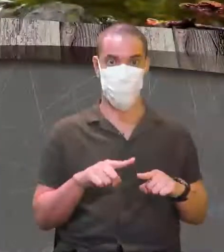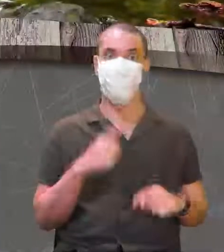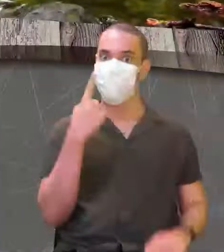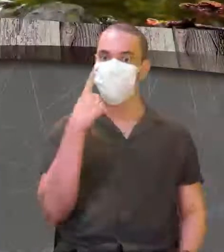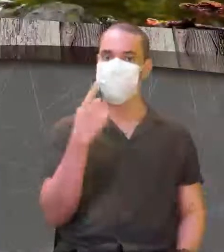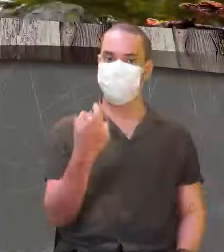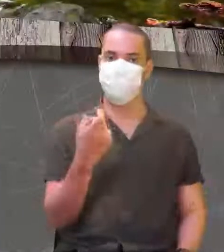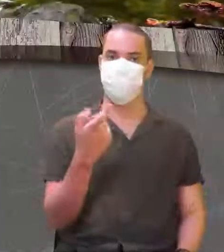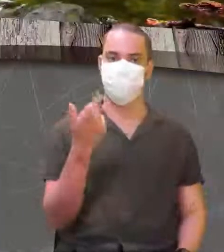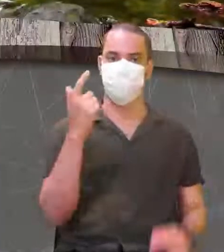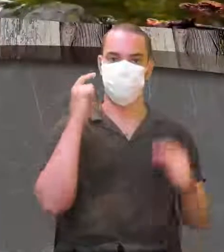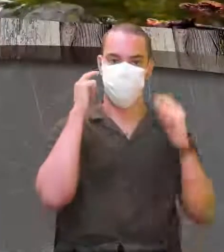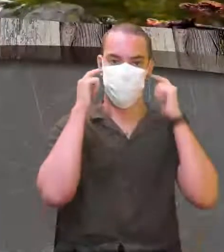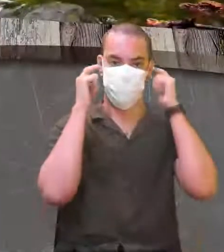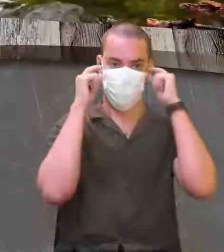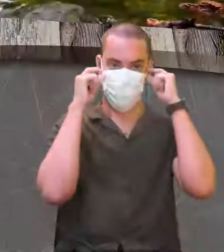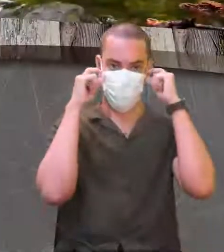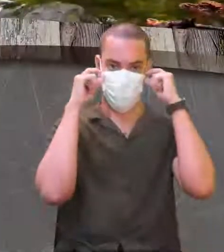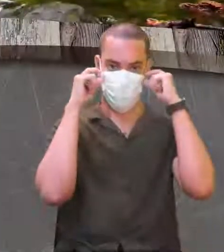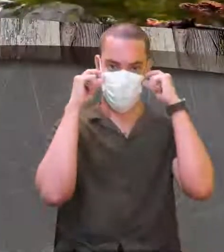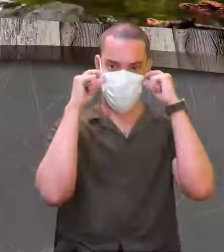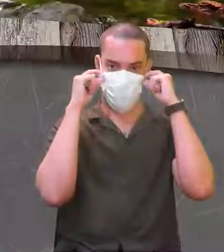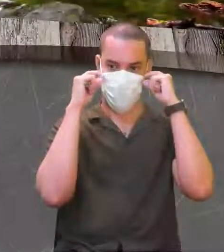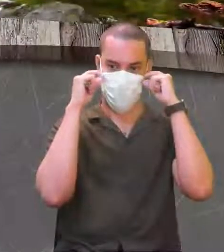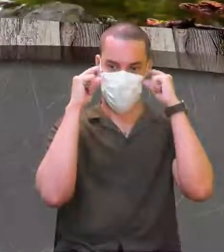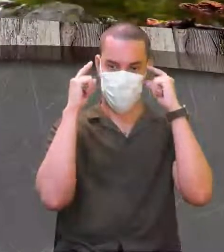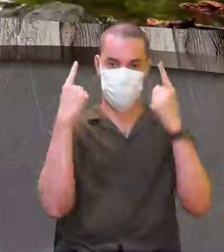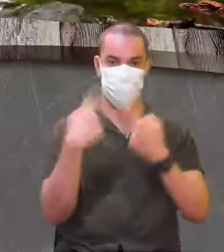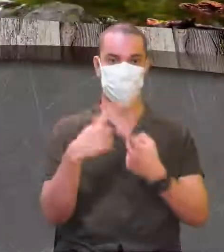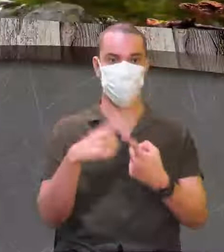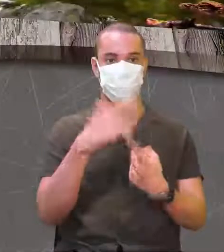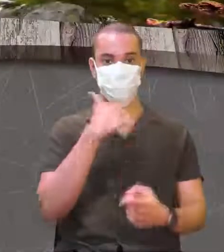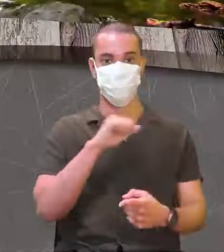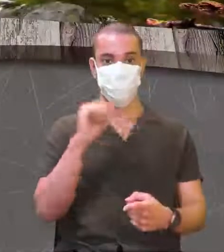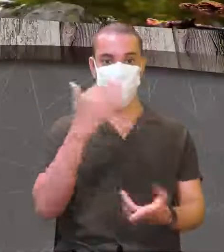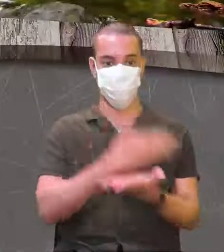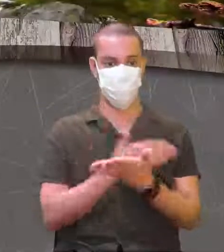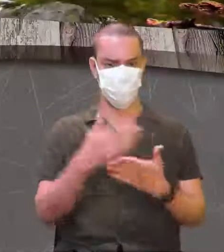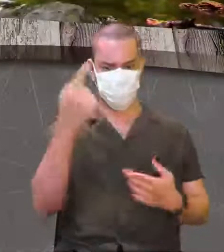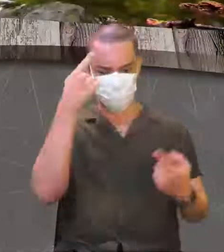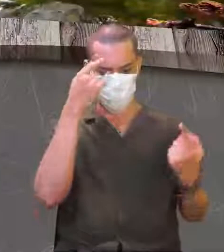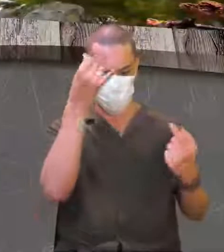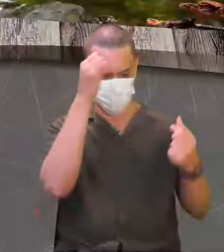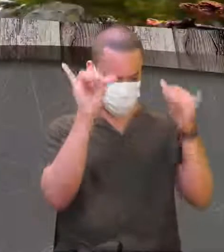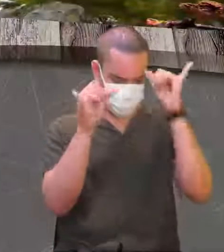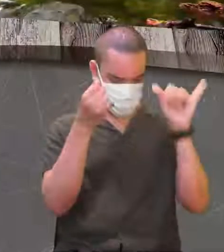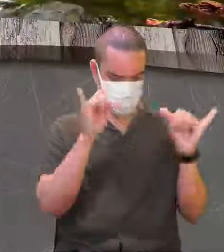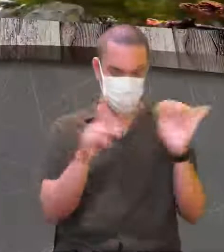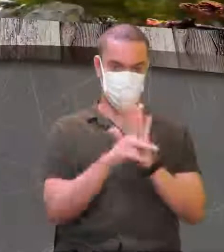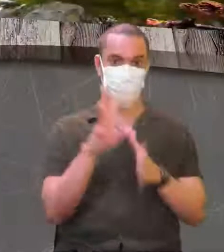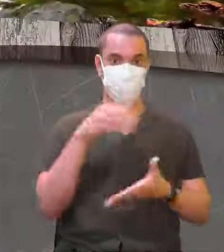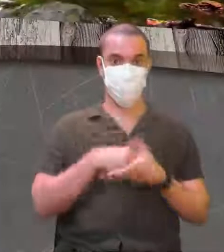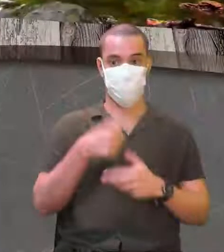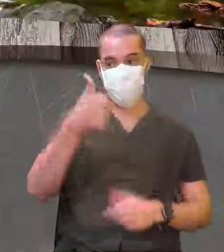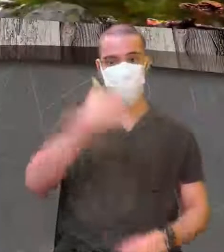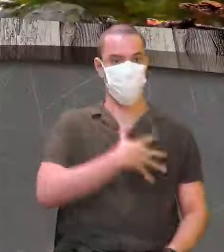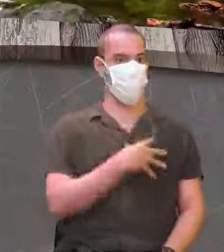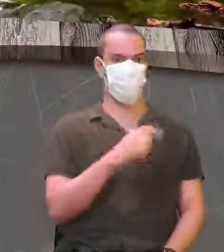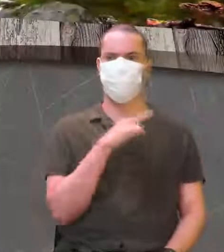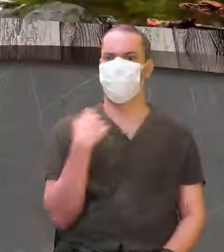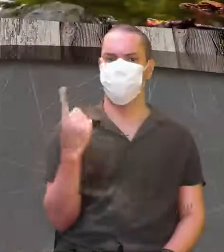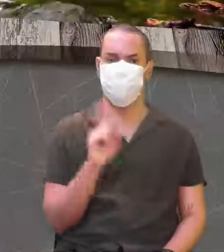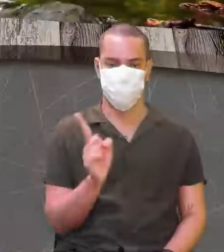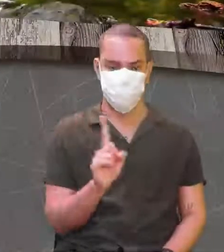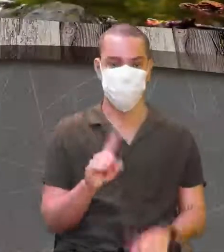que interessante, né, professor? Ela começa a produzir anticorpos. Esse primeiro filho, ele pode não